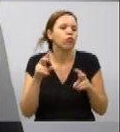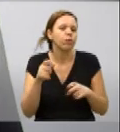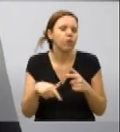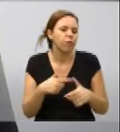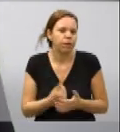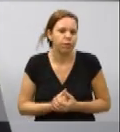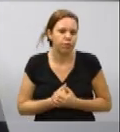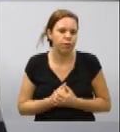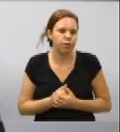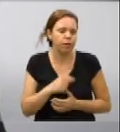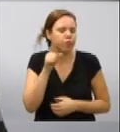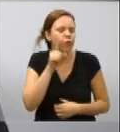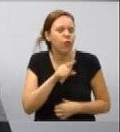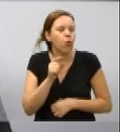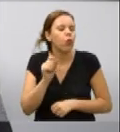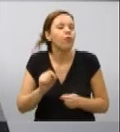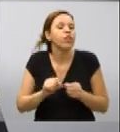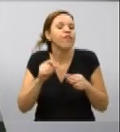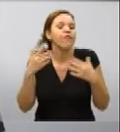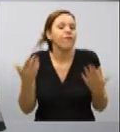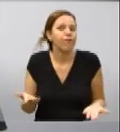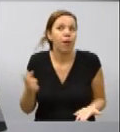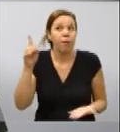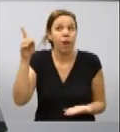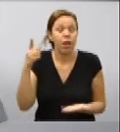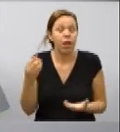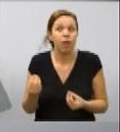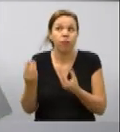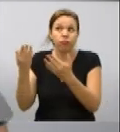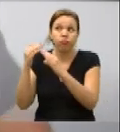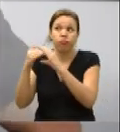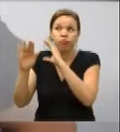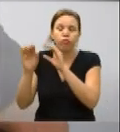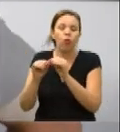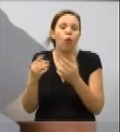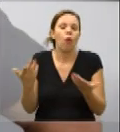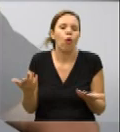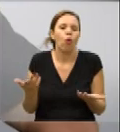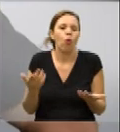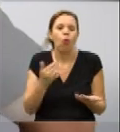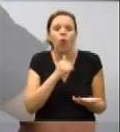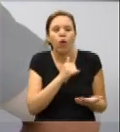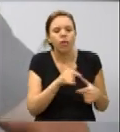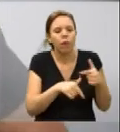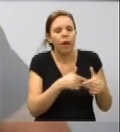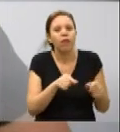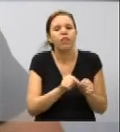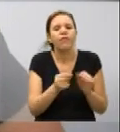da americano, o que você faz lá para eles e, se puder, né, do italiano.